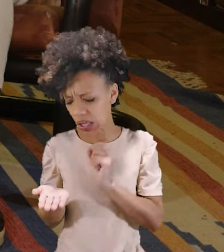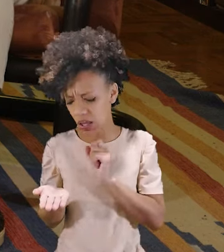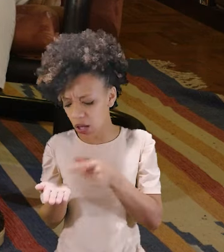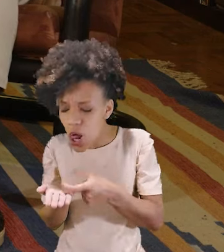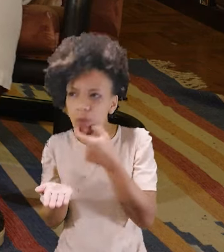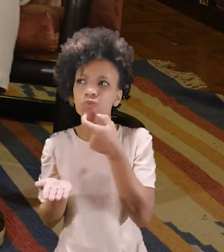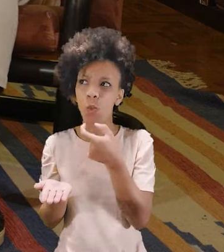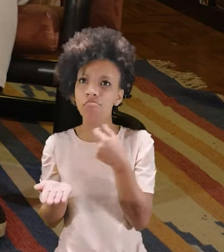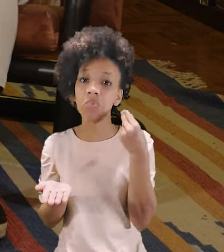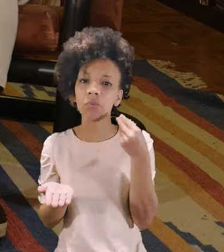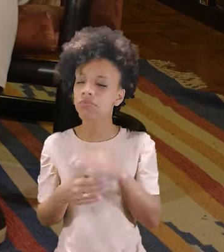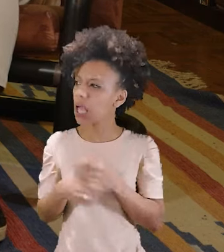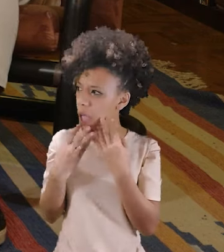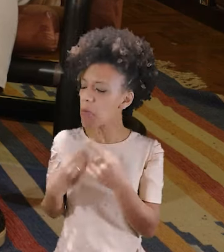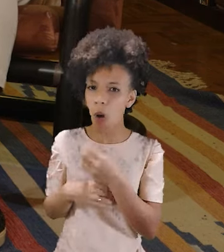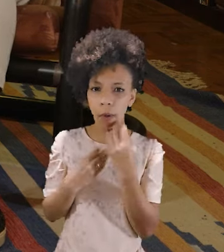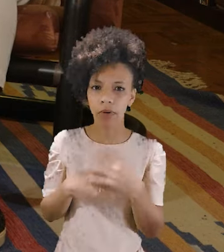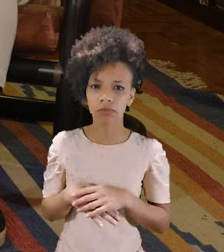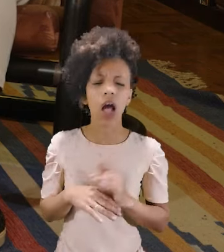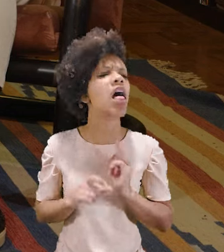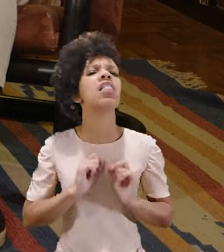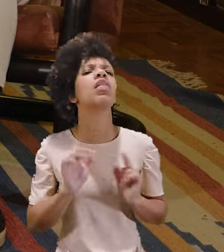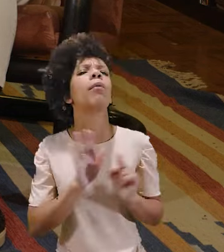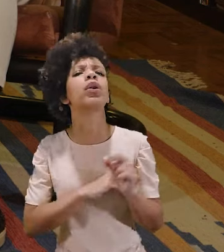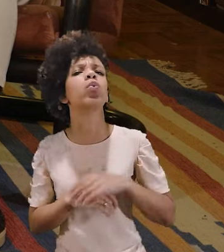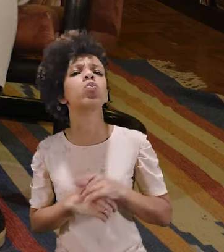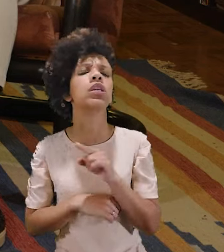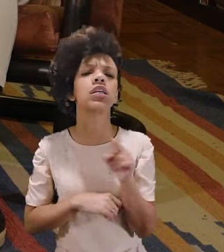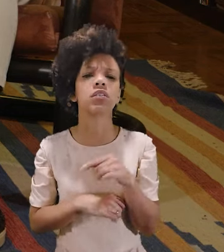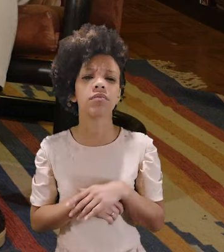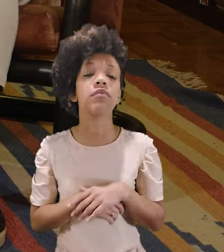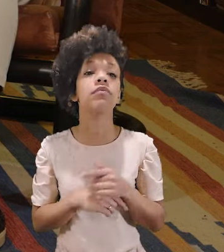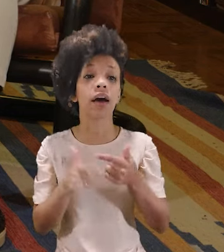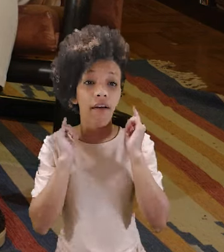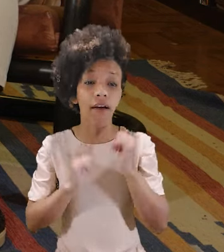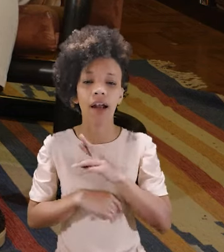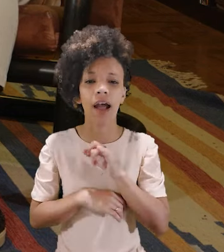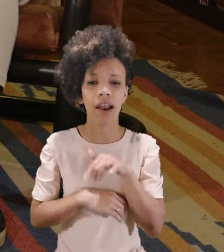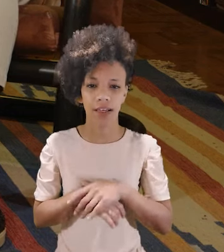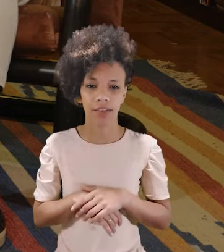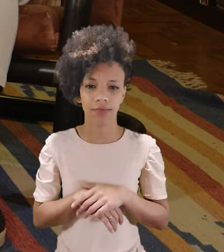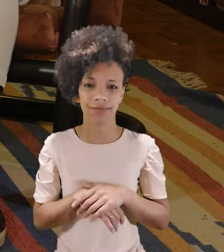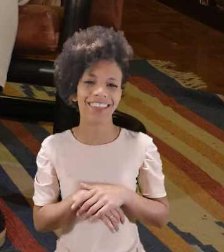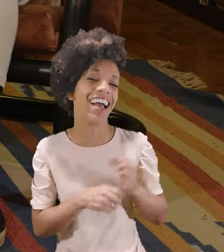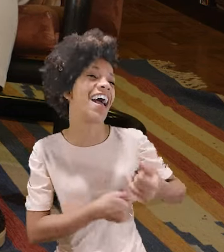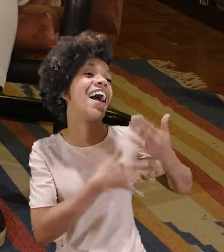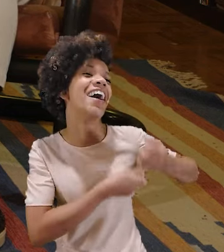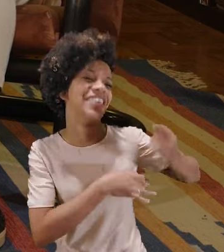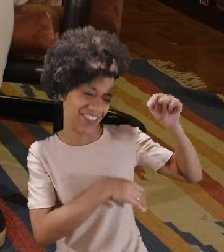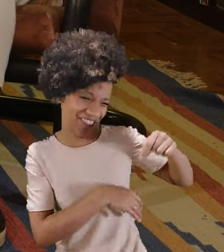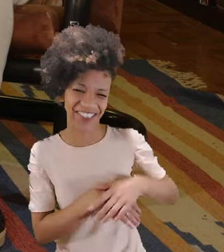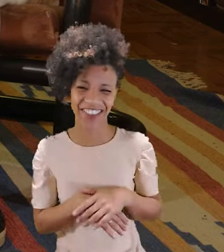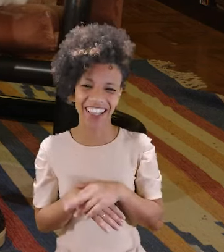falei que você é gostoso você tem alguma pergunta de alguém aí vai careca é o Super Saiyajin pessoal